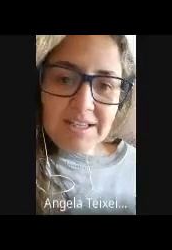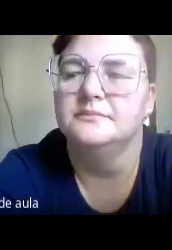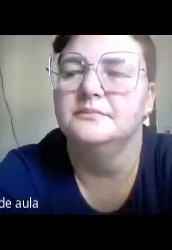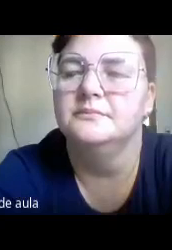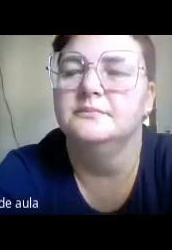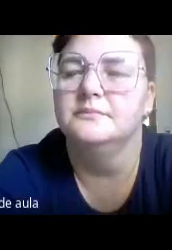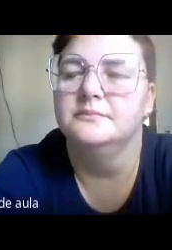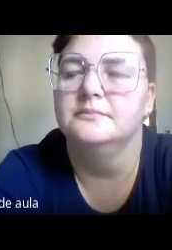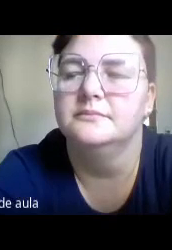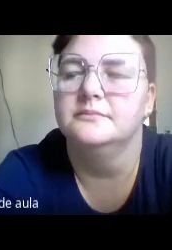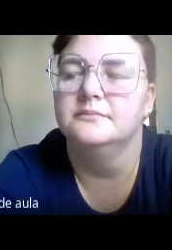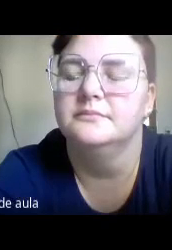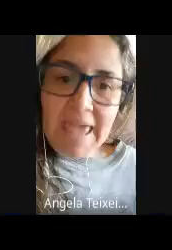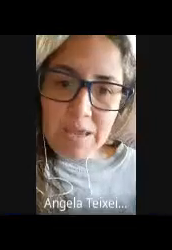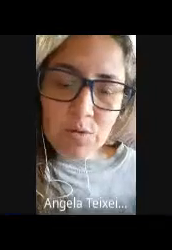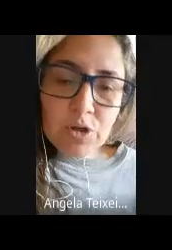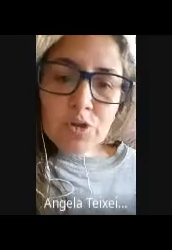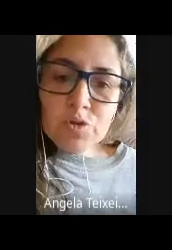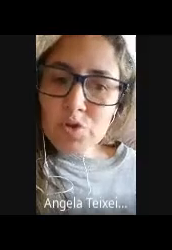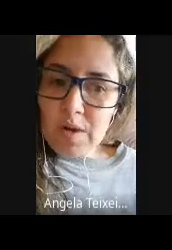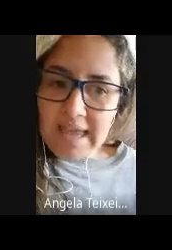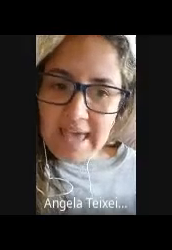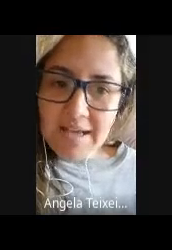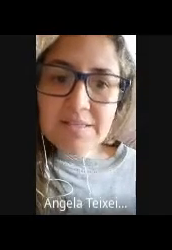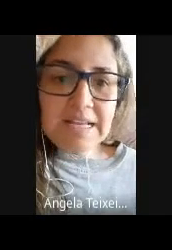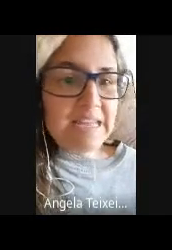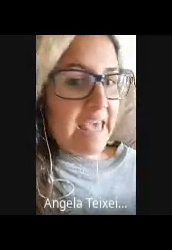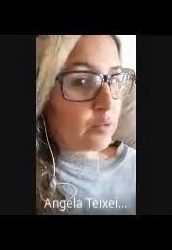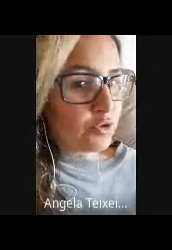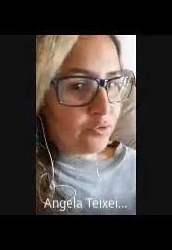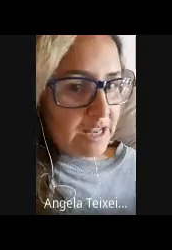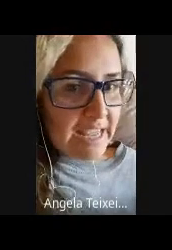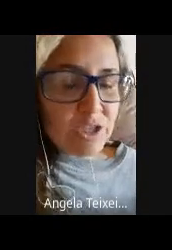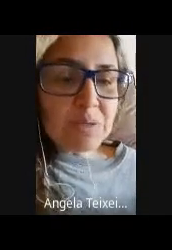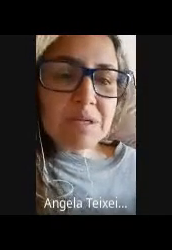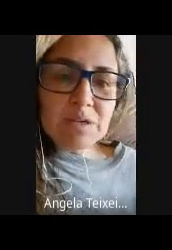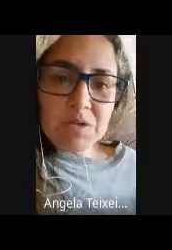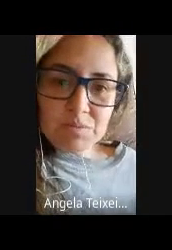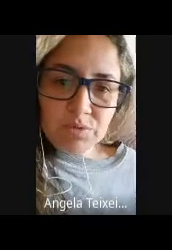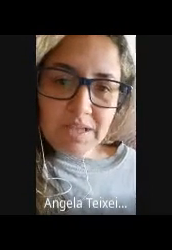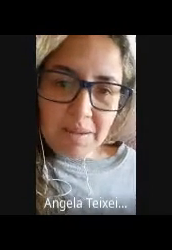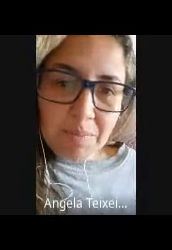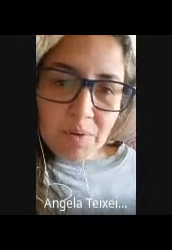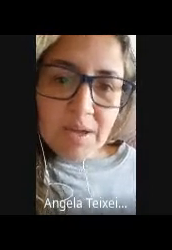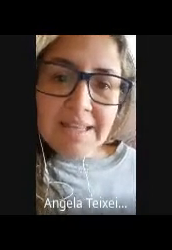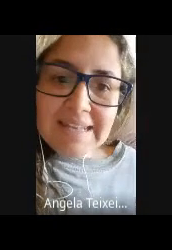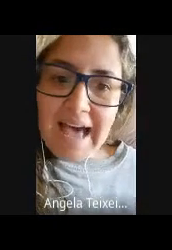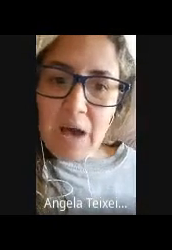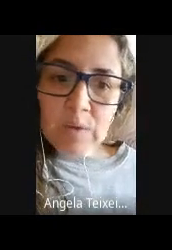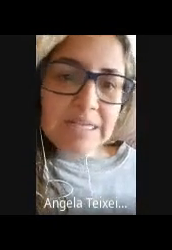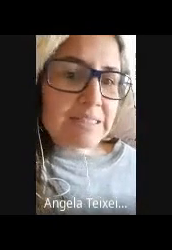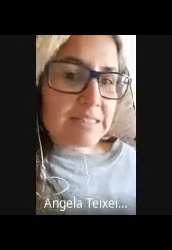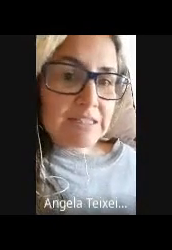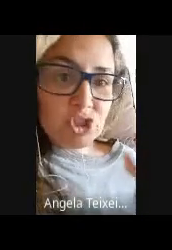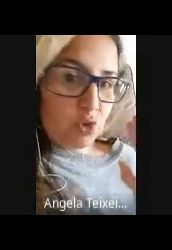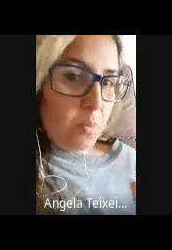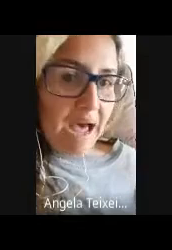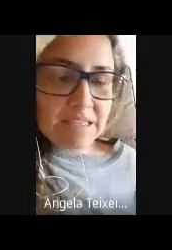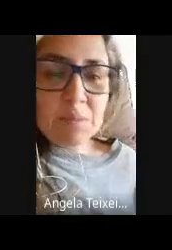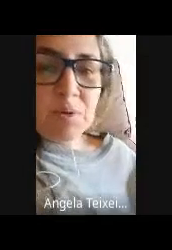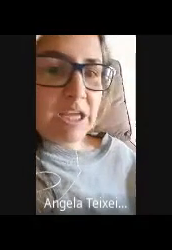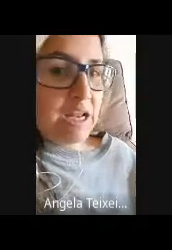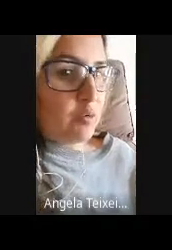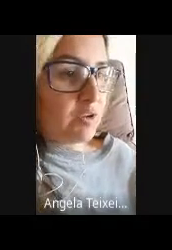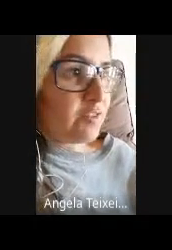importante, né? Porque ele estava no meio dos colegas, ele era o diferente, mas ao mesmo tempo, na aula ele se sentia